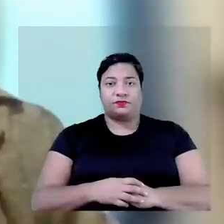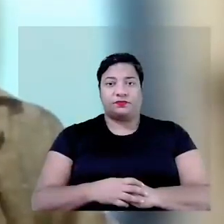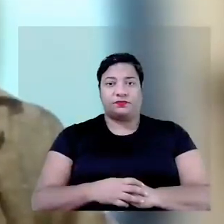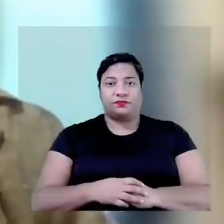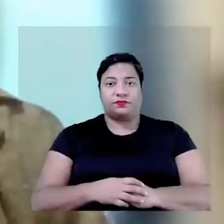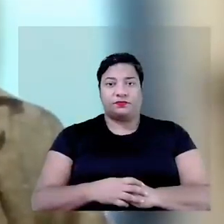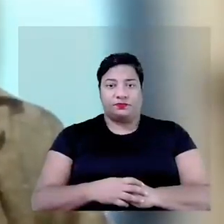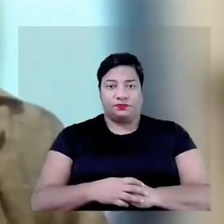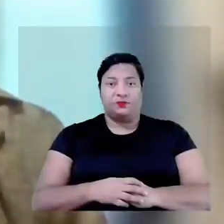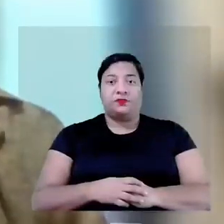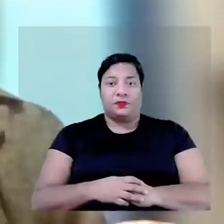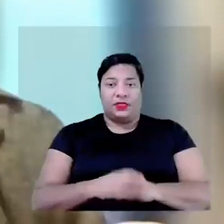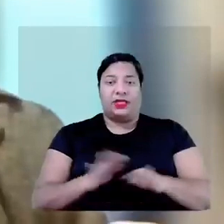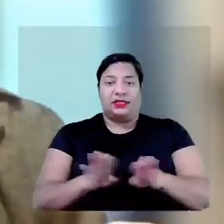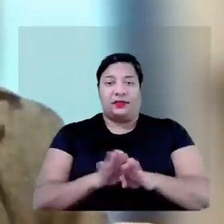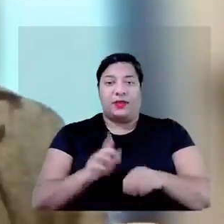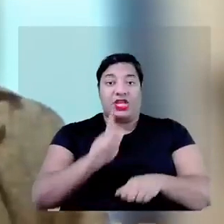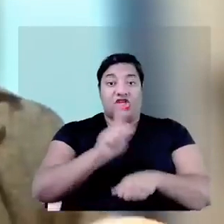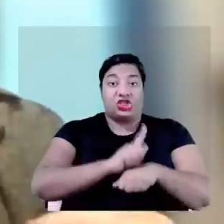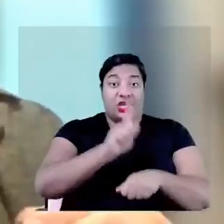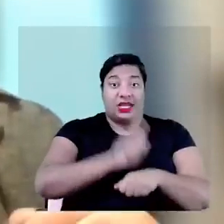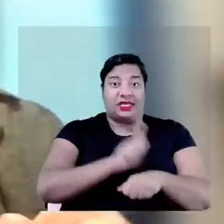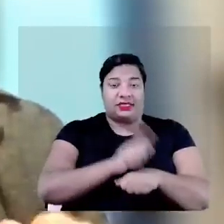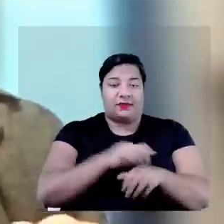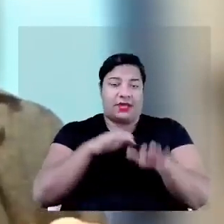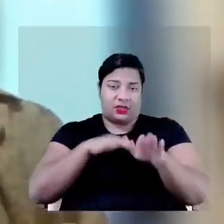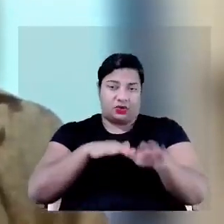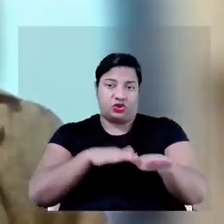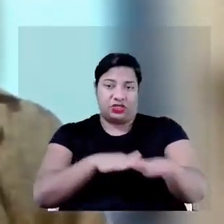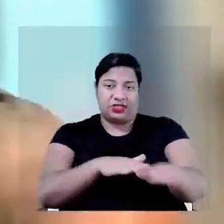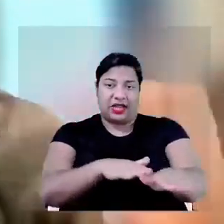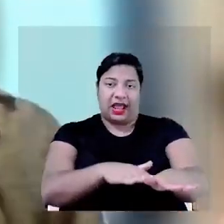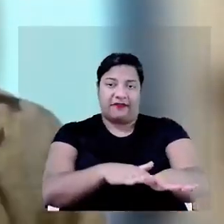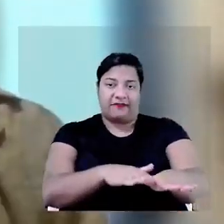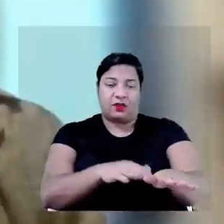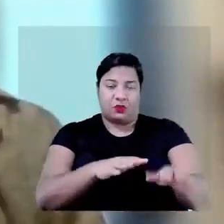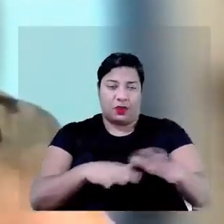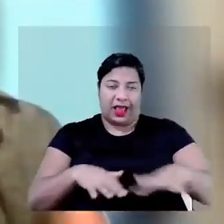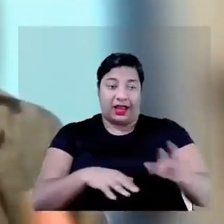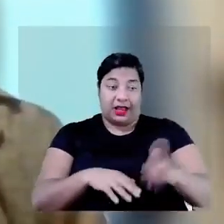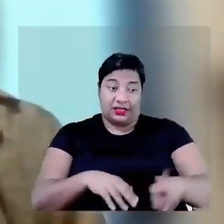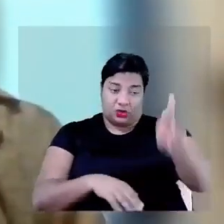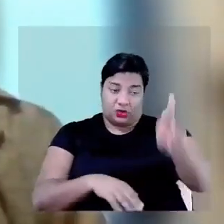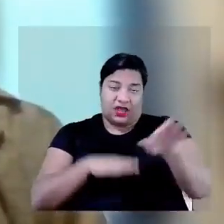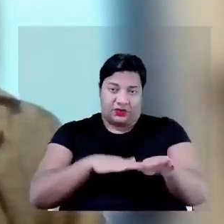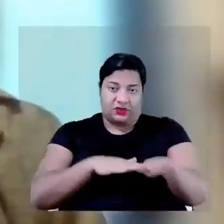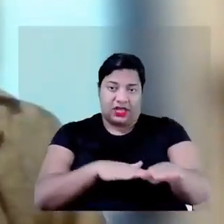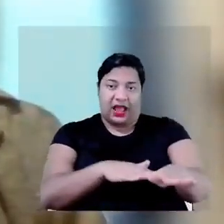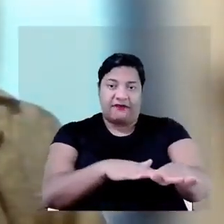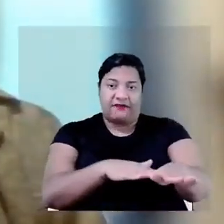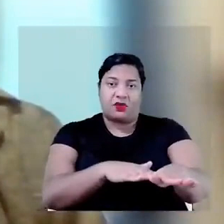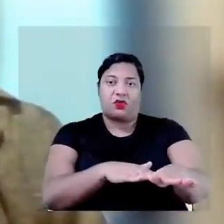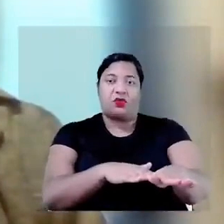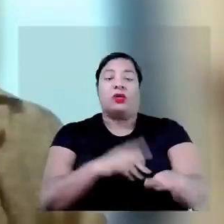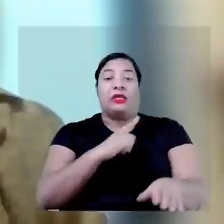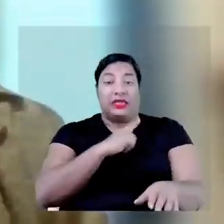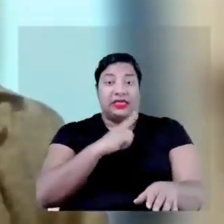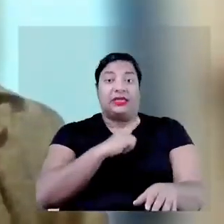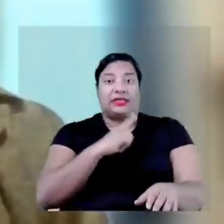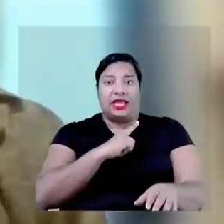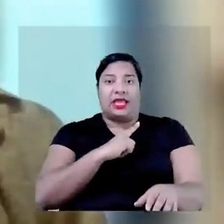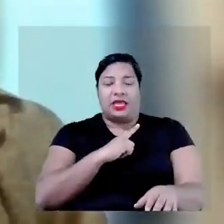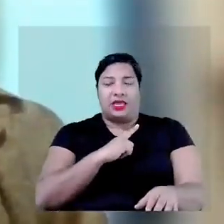de gerenciamento de tráfego, questões que vão muito mais do que outros